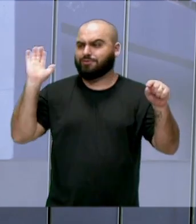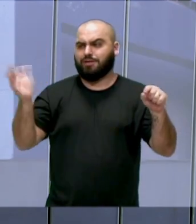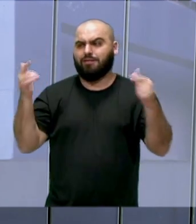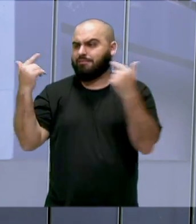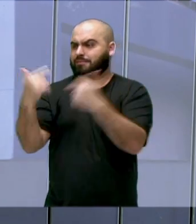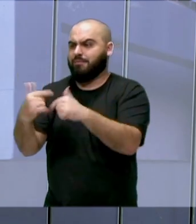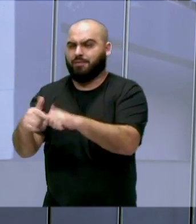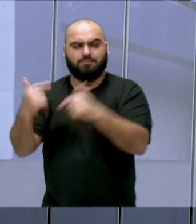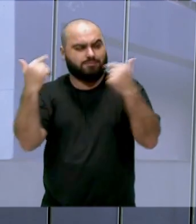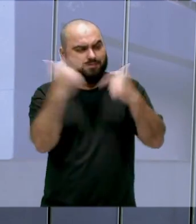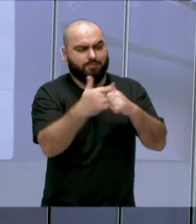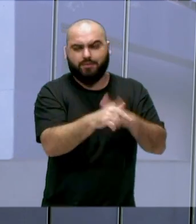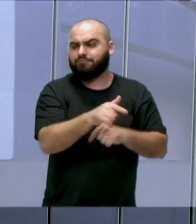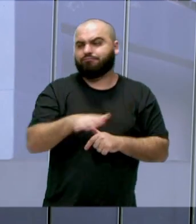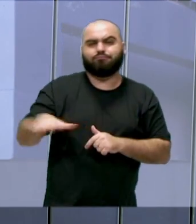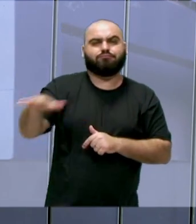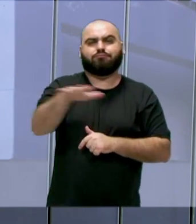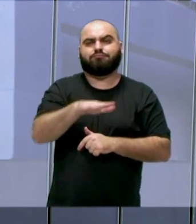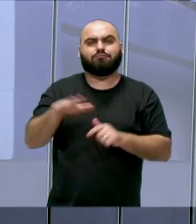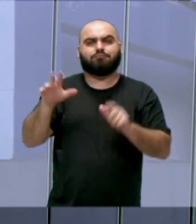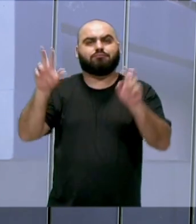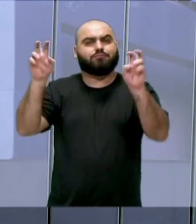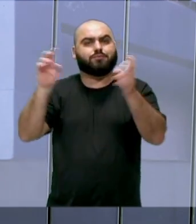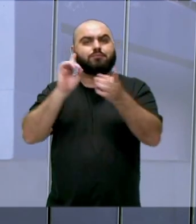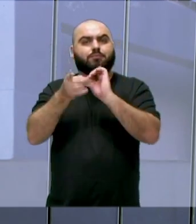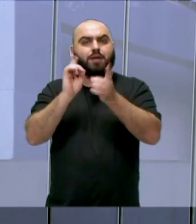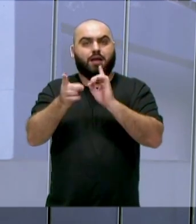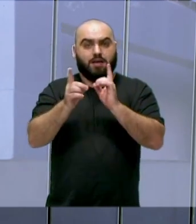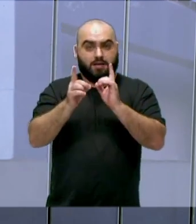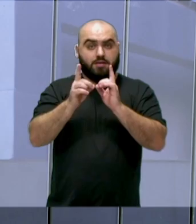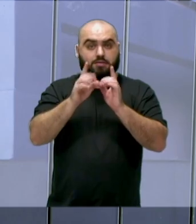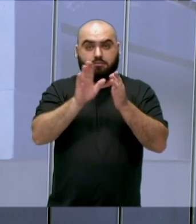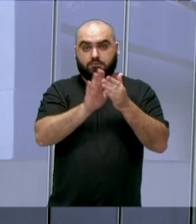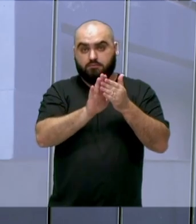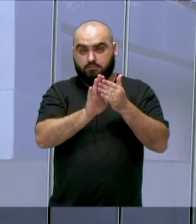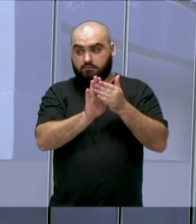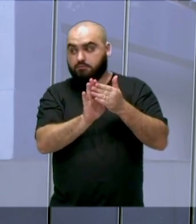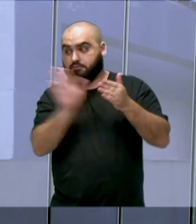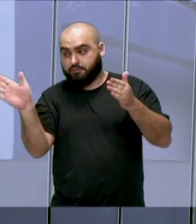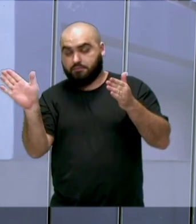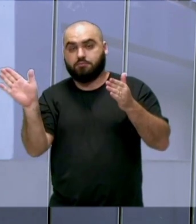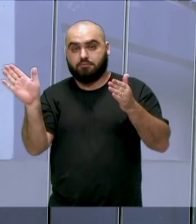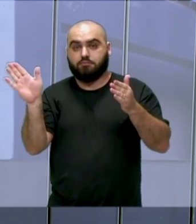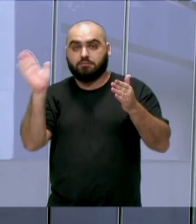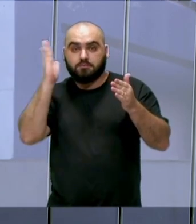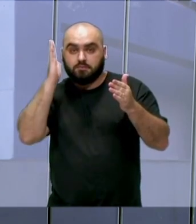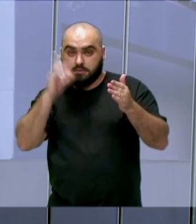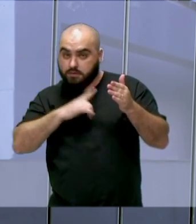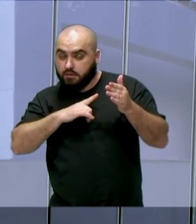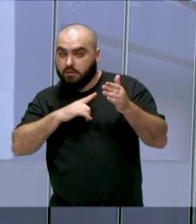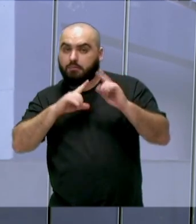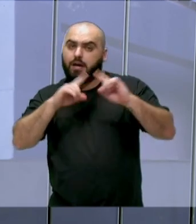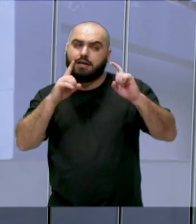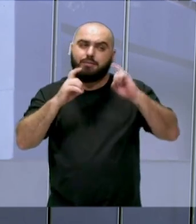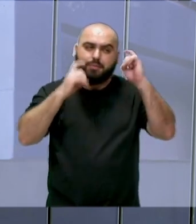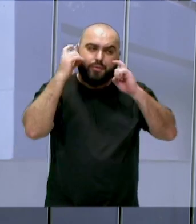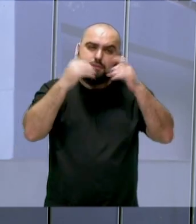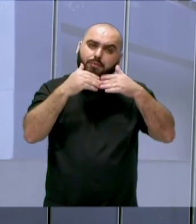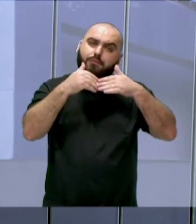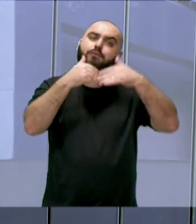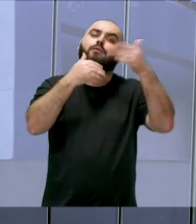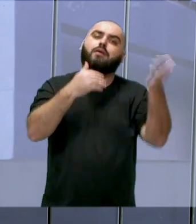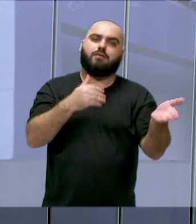dentro da nossa cidade de Itajaí, tratando-se da BR-101 para dentro, entre o Rio Itajaí e a BR, né? E eu me preocupo um pouco mais com